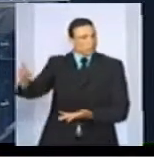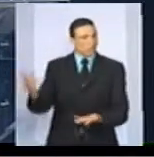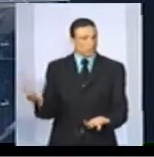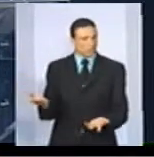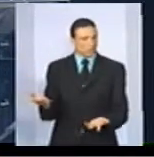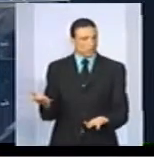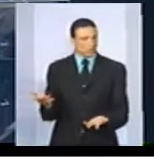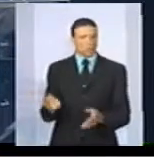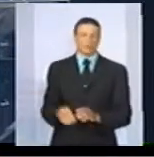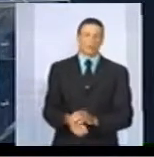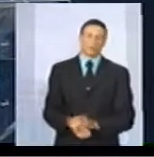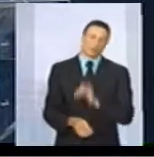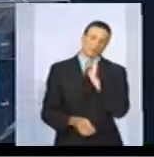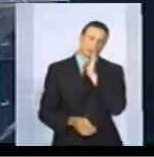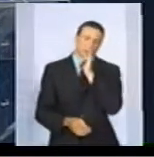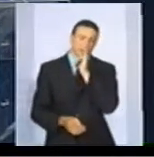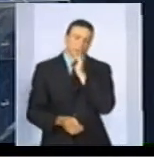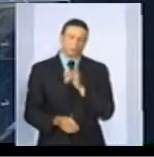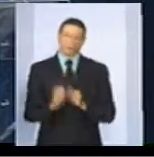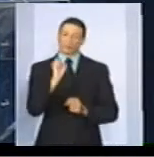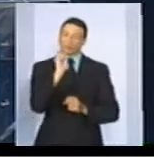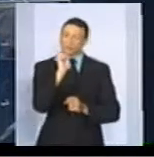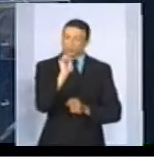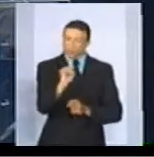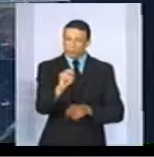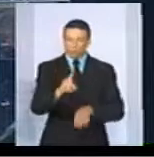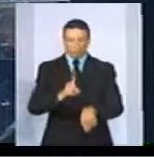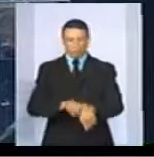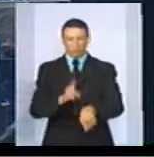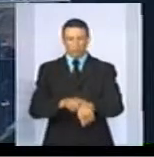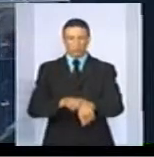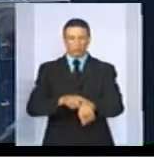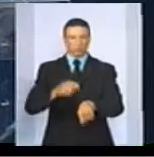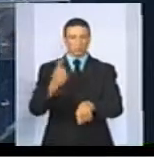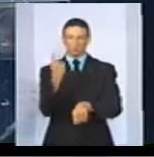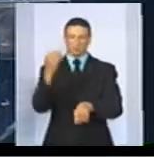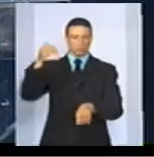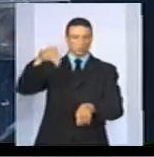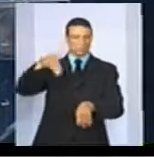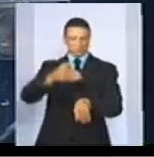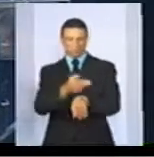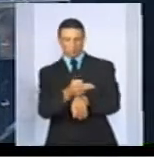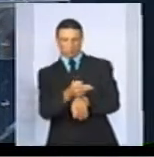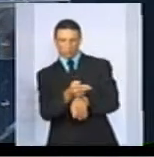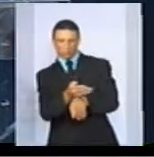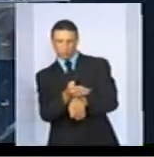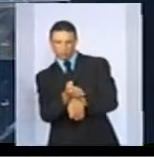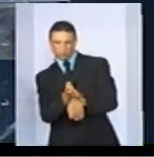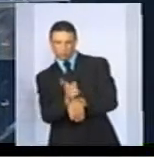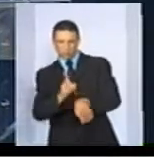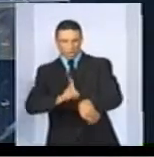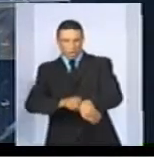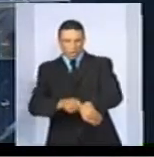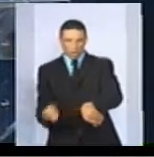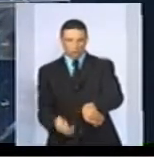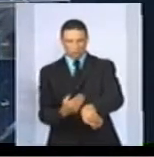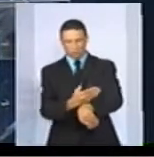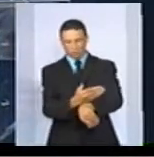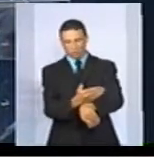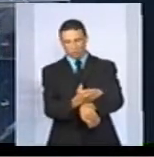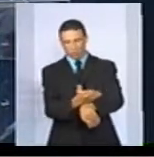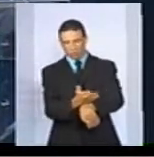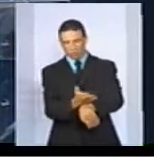está certo que o minuto que passa ou a hora presente e